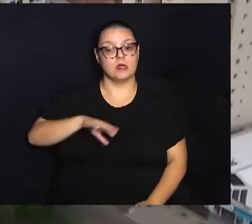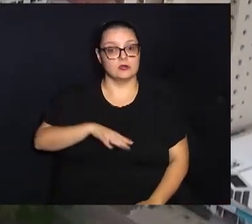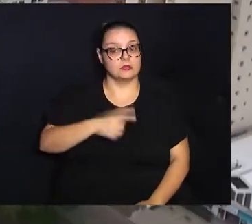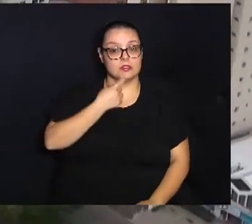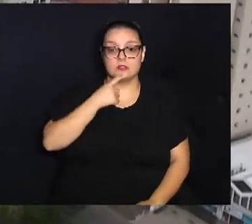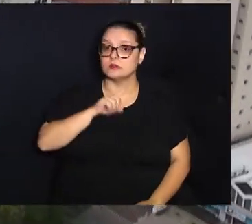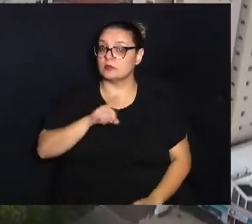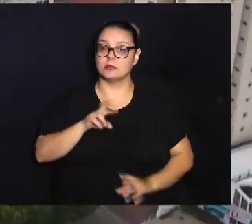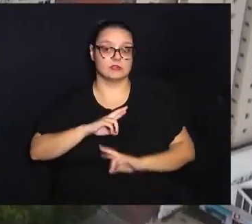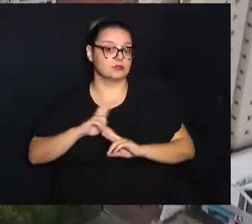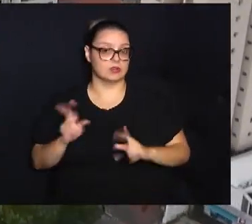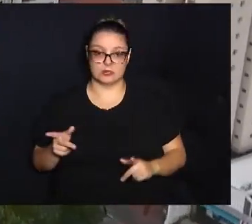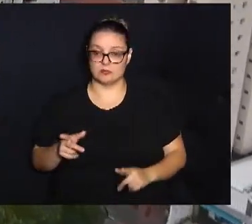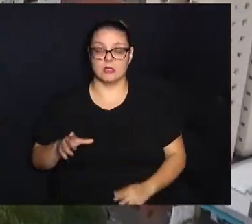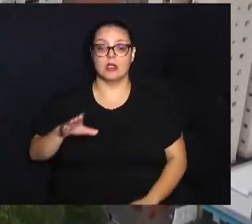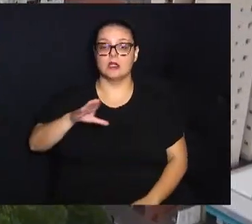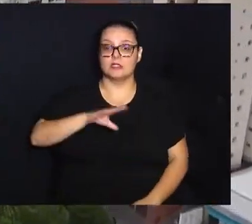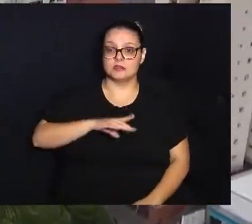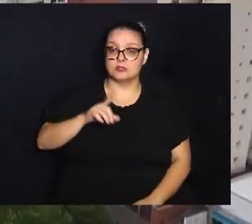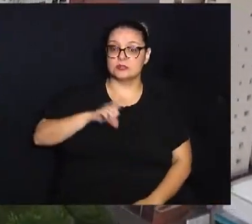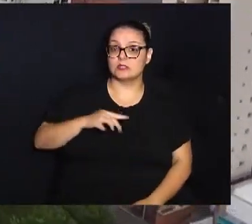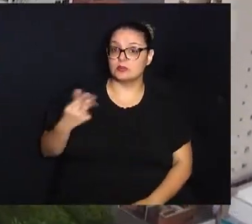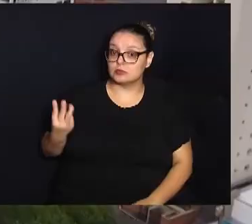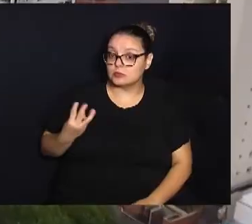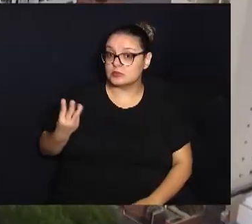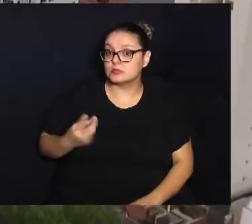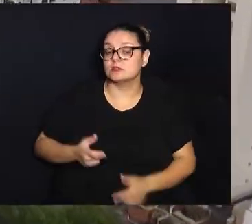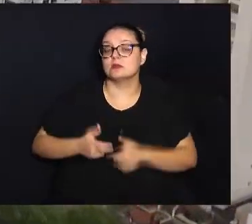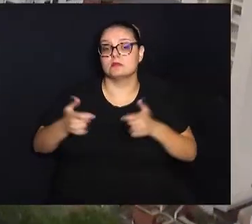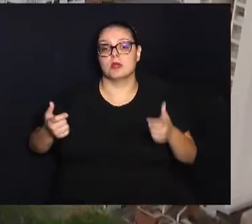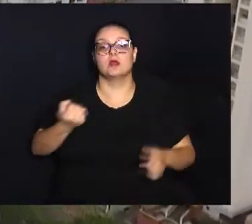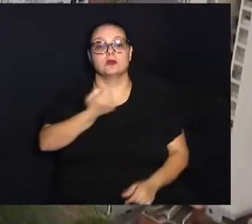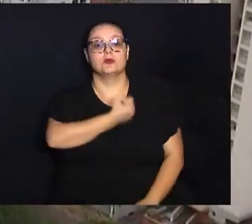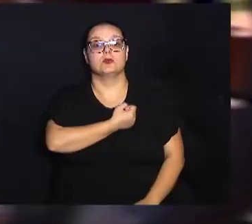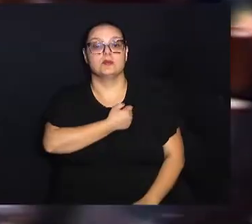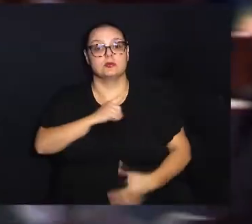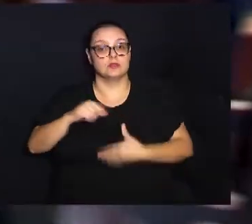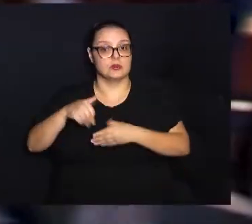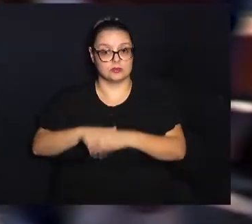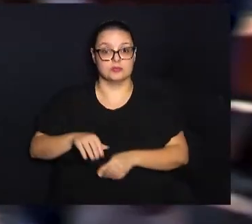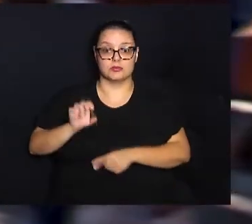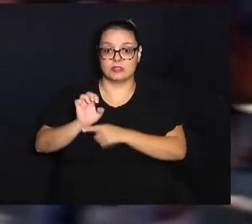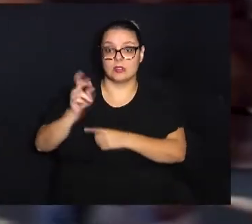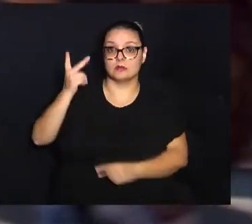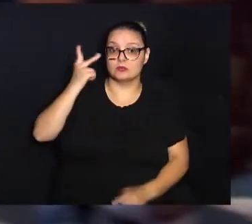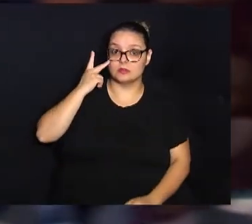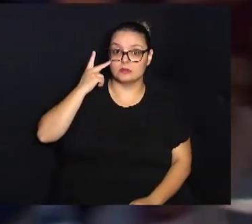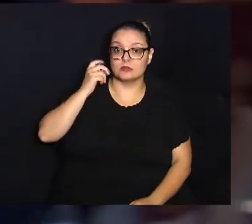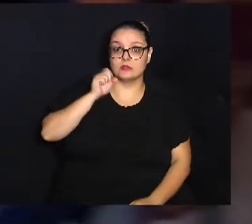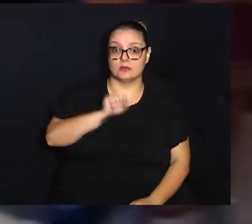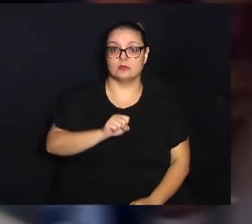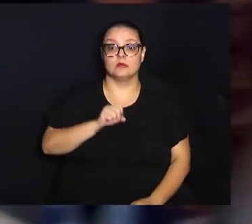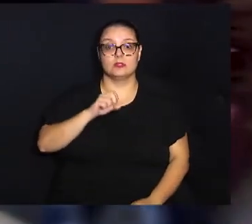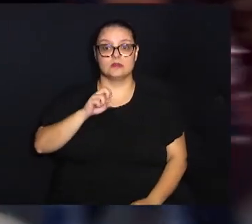é diferente. A cidade que tem o terceiro maior número de eleitores do estado de São Paulo, com